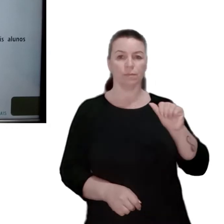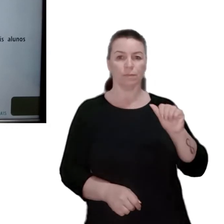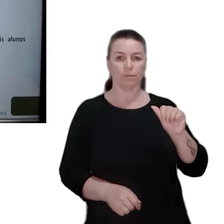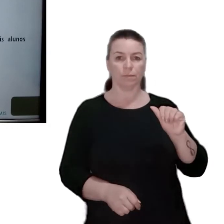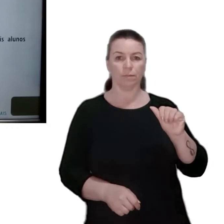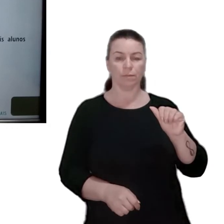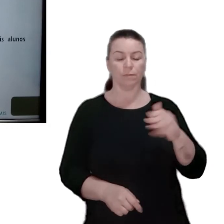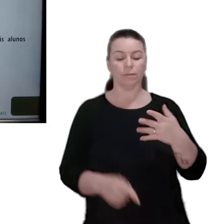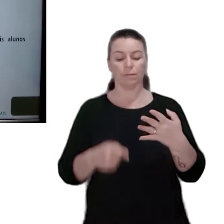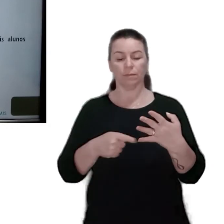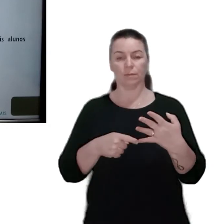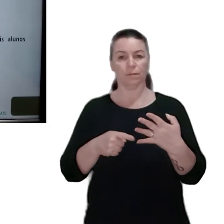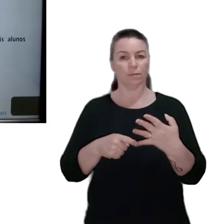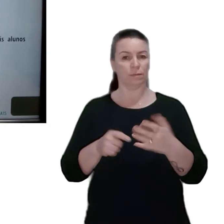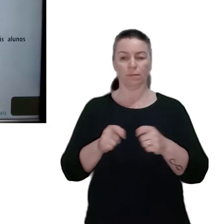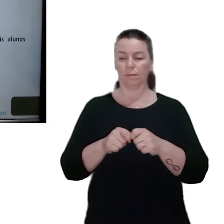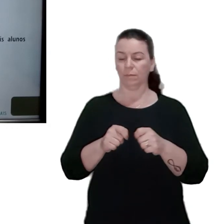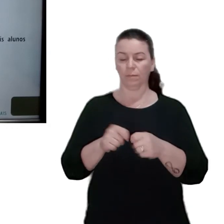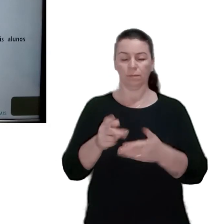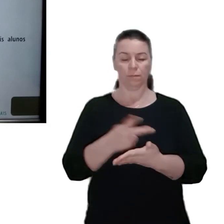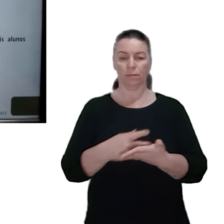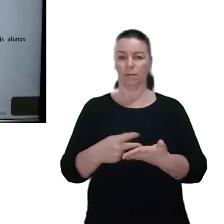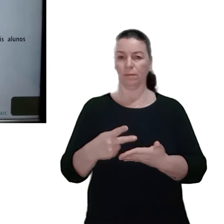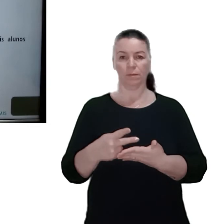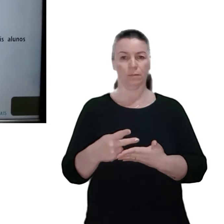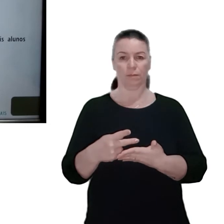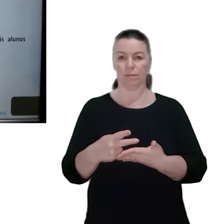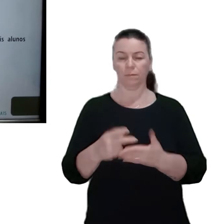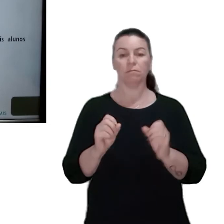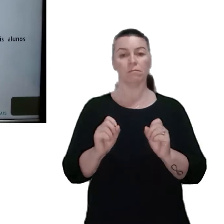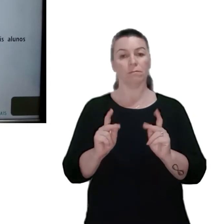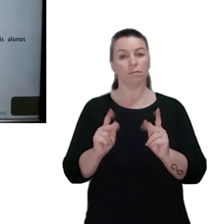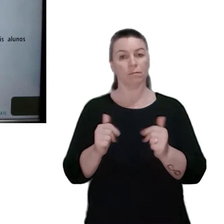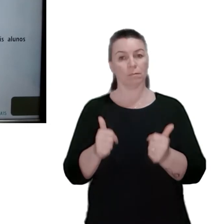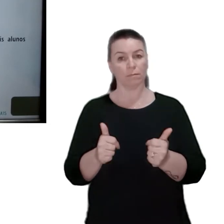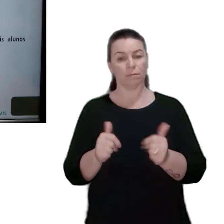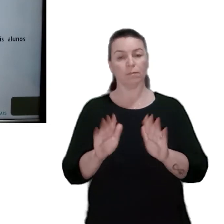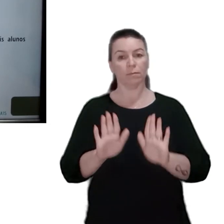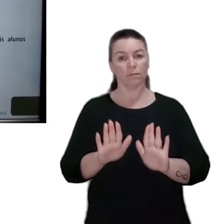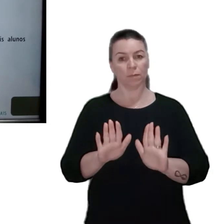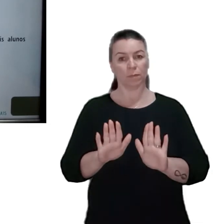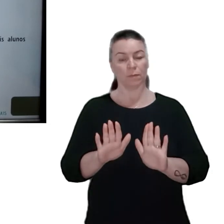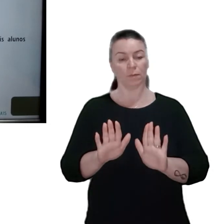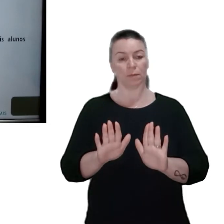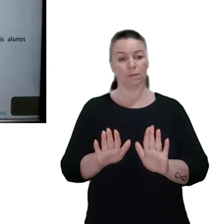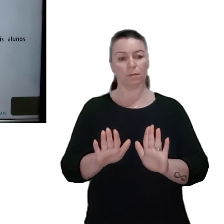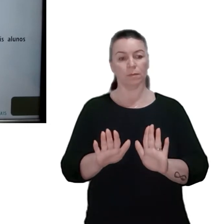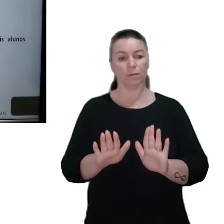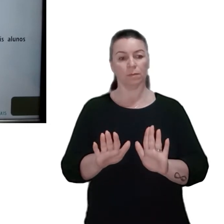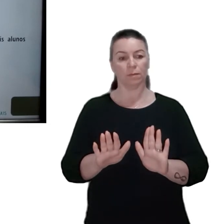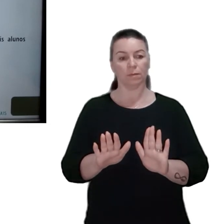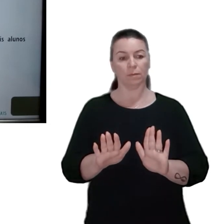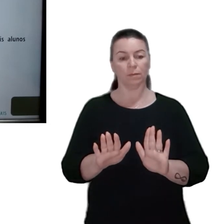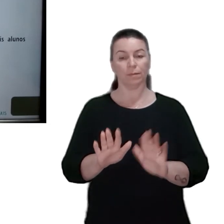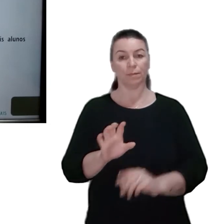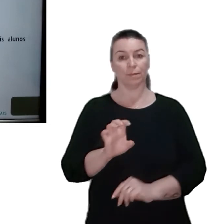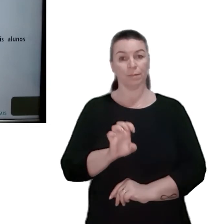A. Daniela não fez a caricatura. Ok. Mas aqui nós temos um